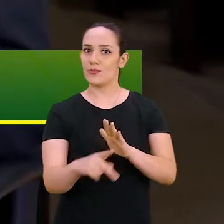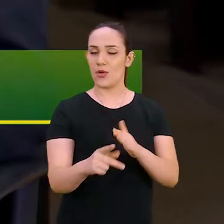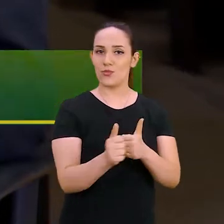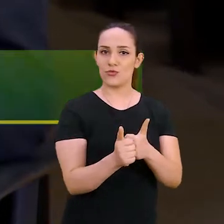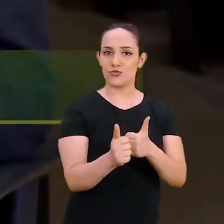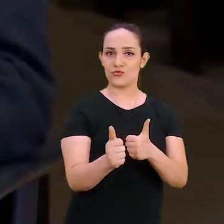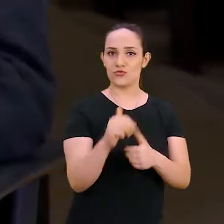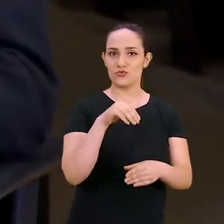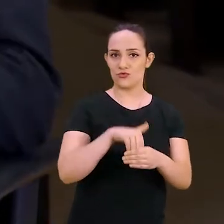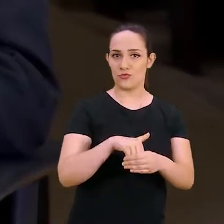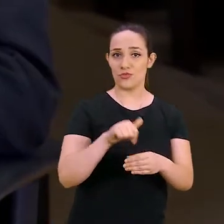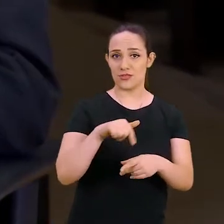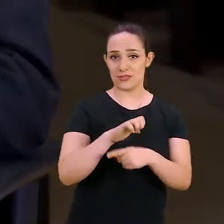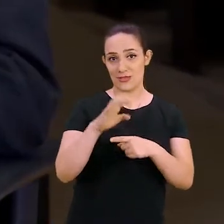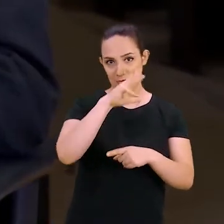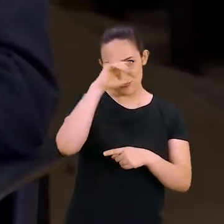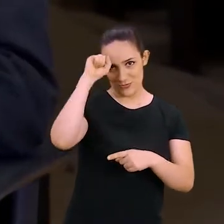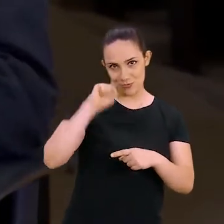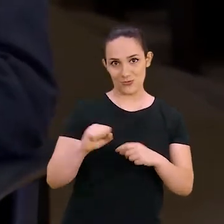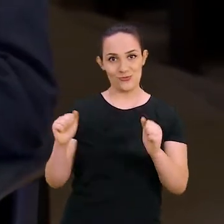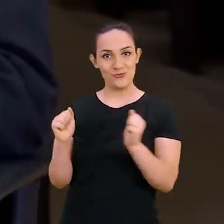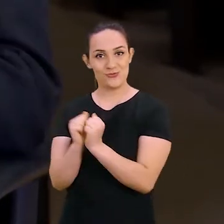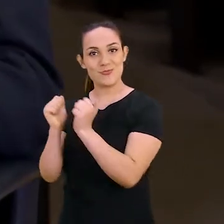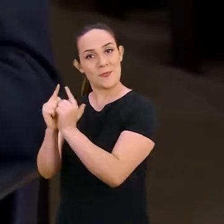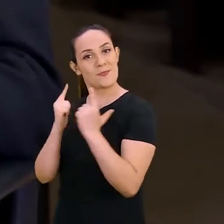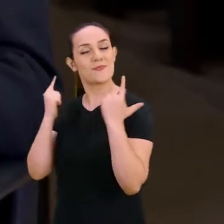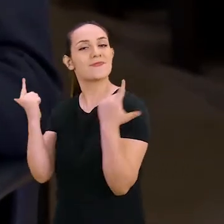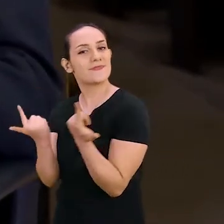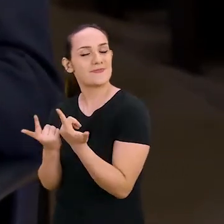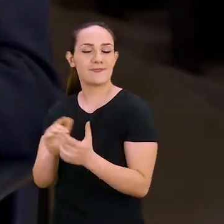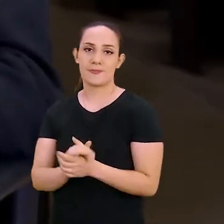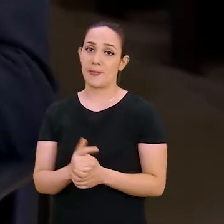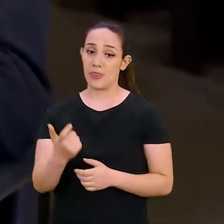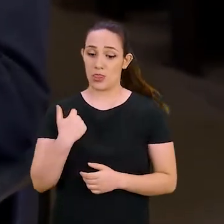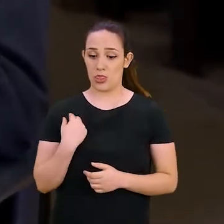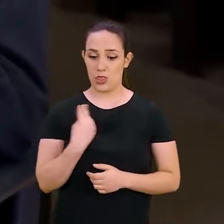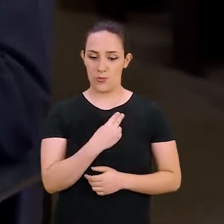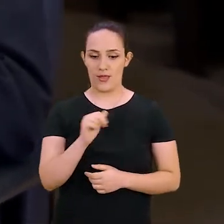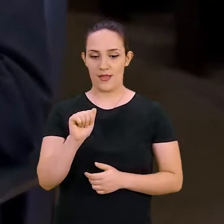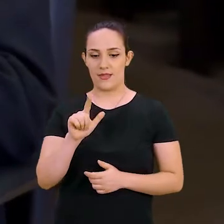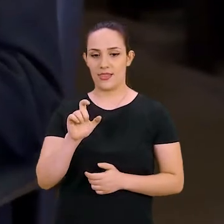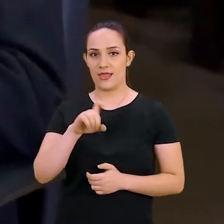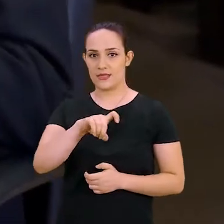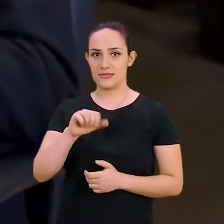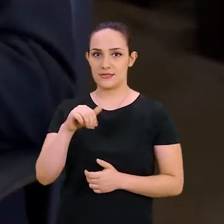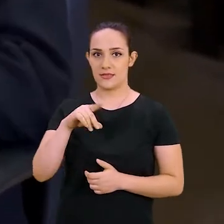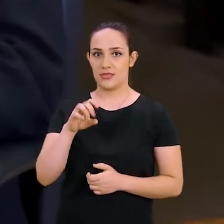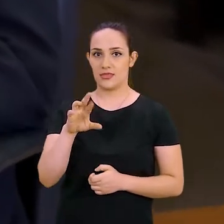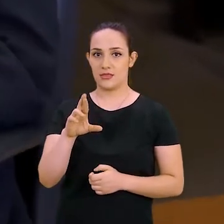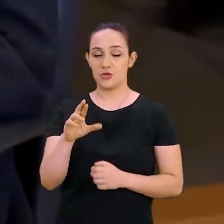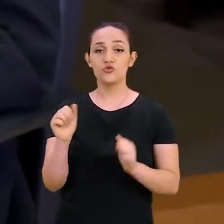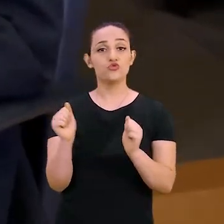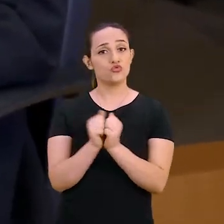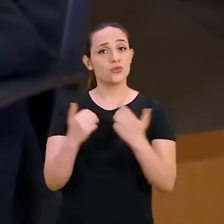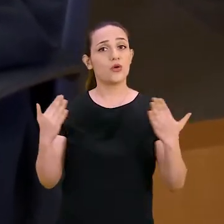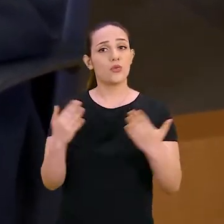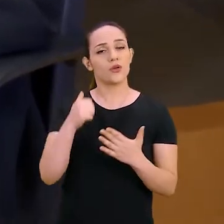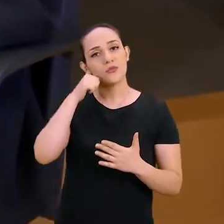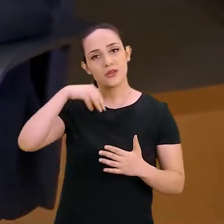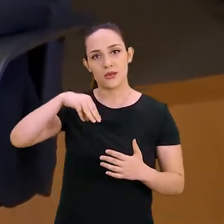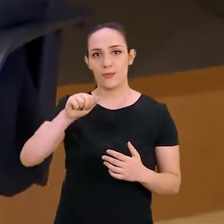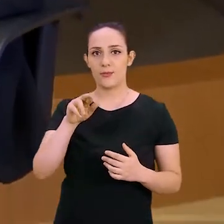Eleitoral de Mato Grosso do Sul e a Assembleia Legislativa. Eu sou Alexander Vieira e estou hoje com a doutora Maria Caroline Carlotto,